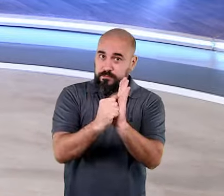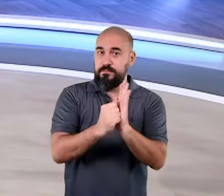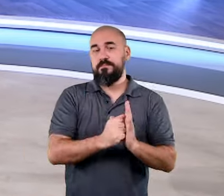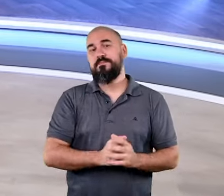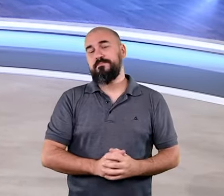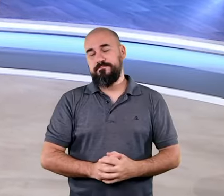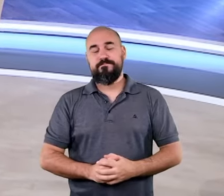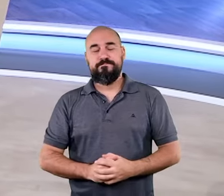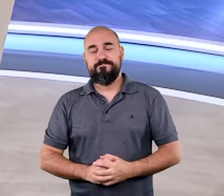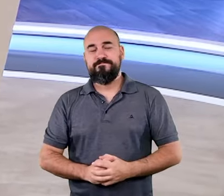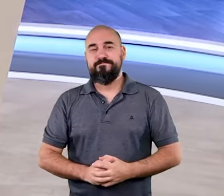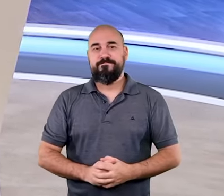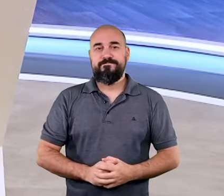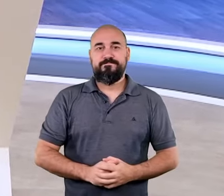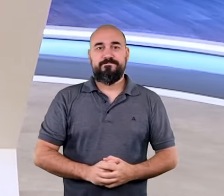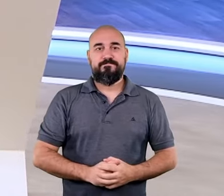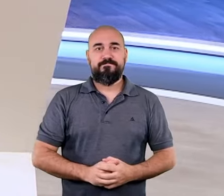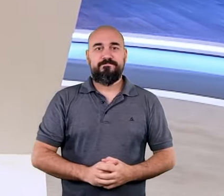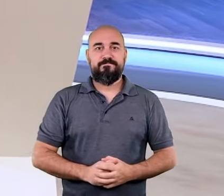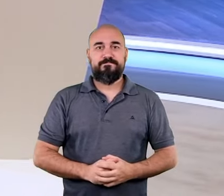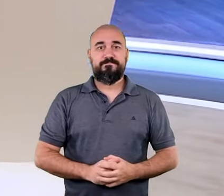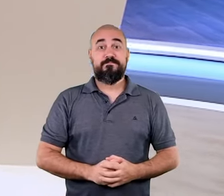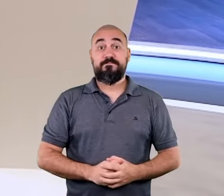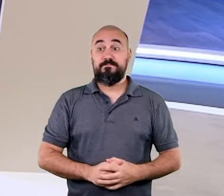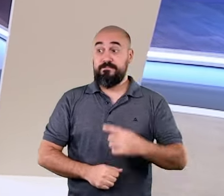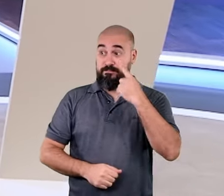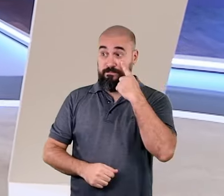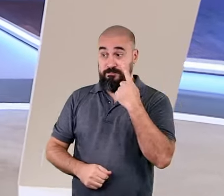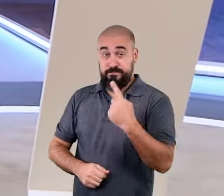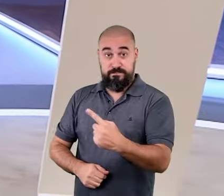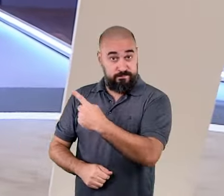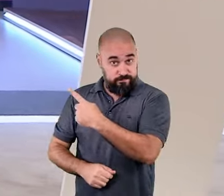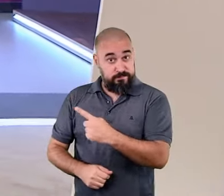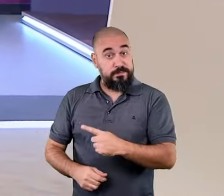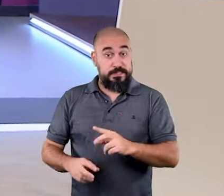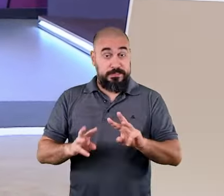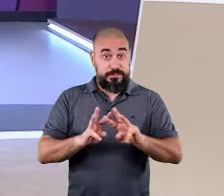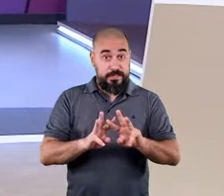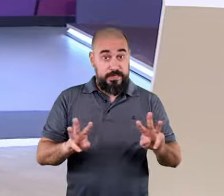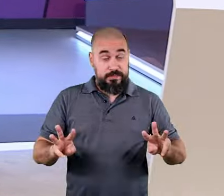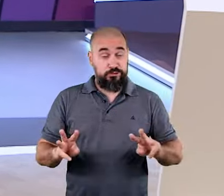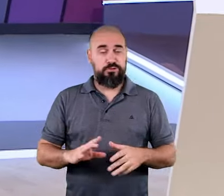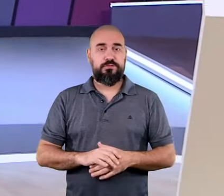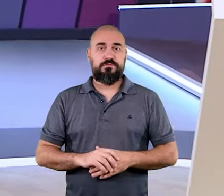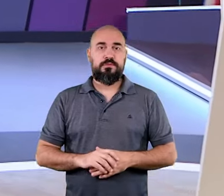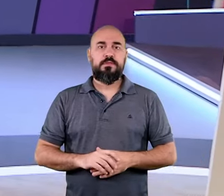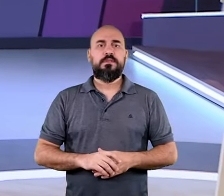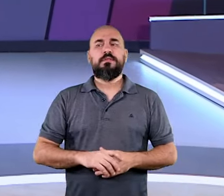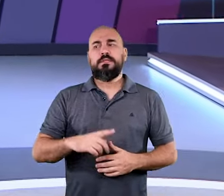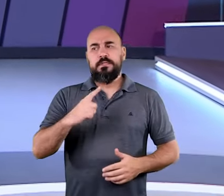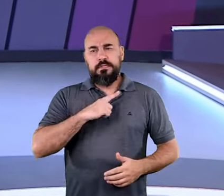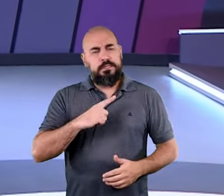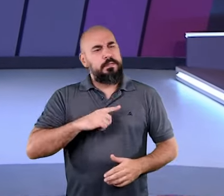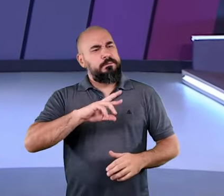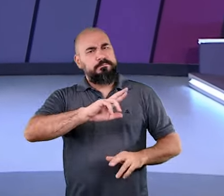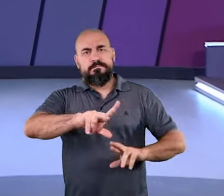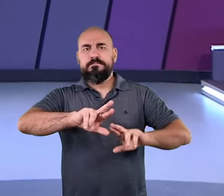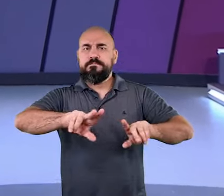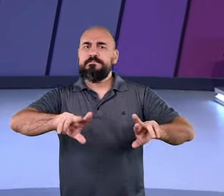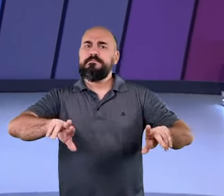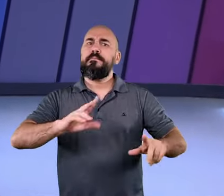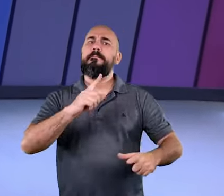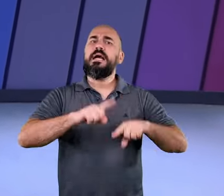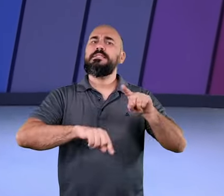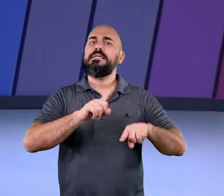um aluno da nossa escola bíblica, tá bom? Nesse site aqui da escola bíblica, você vai encontrar diferentes